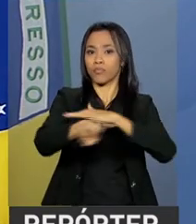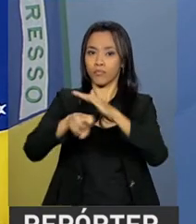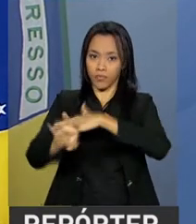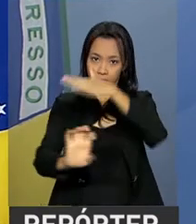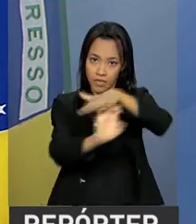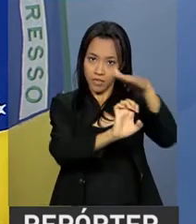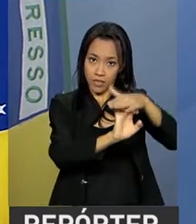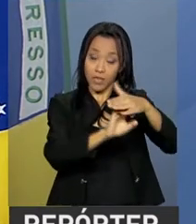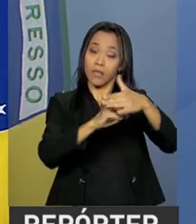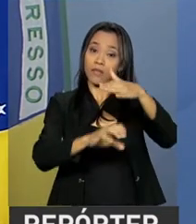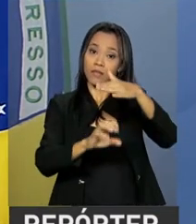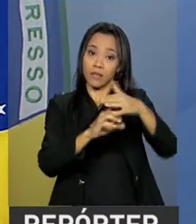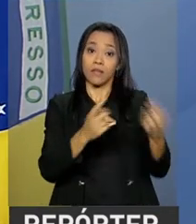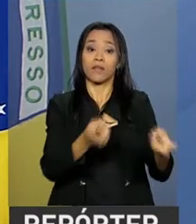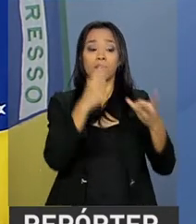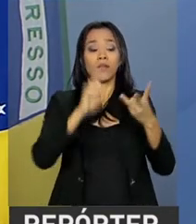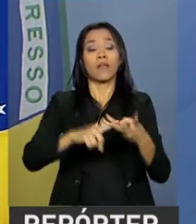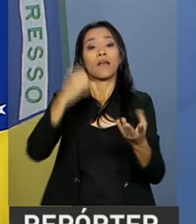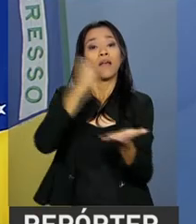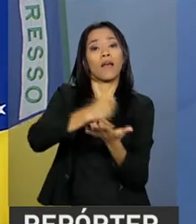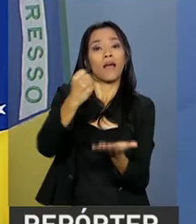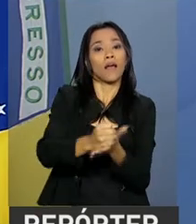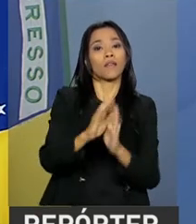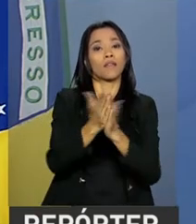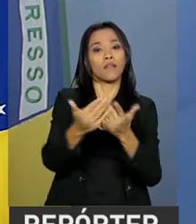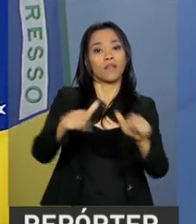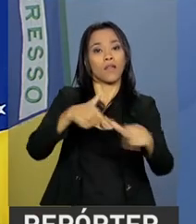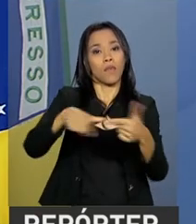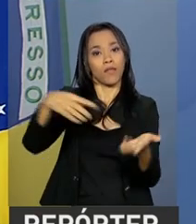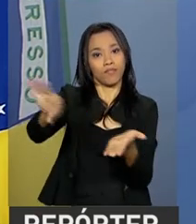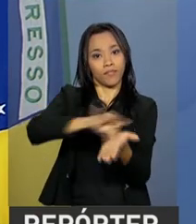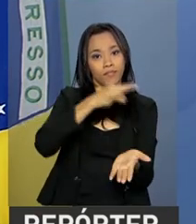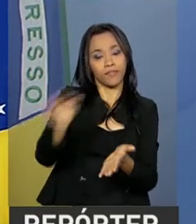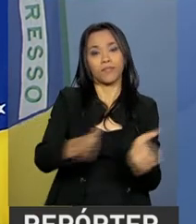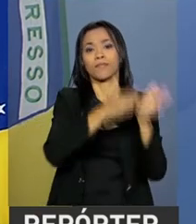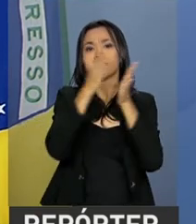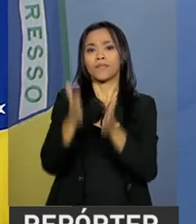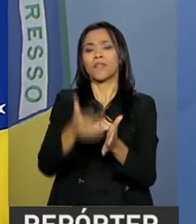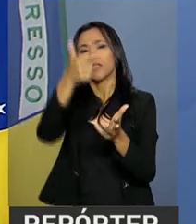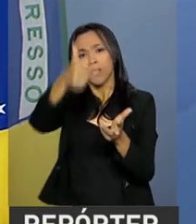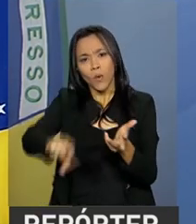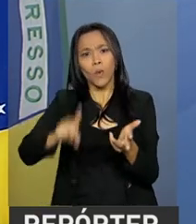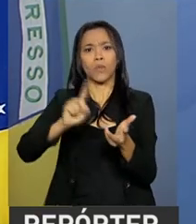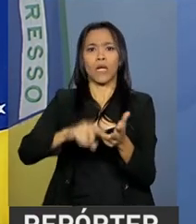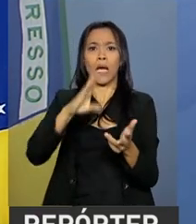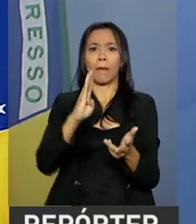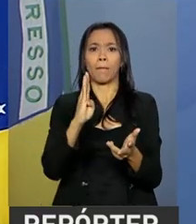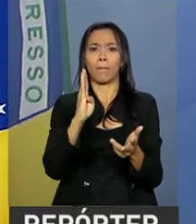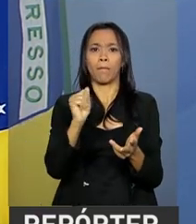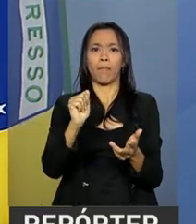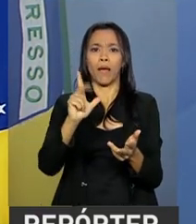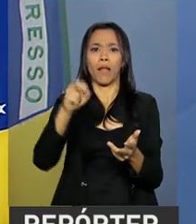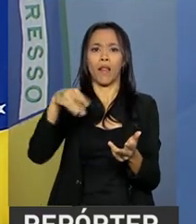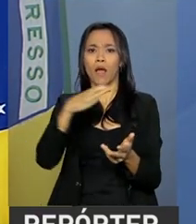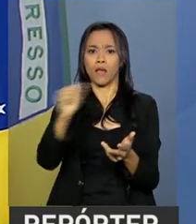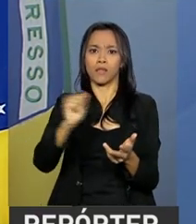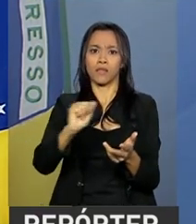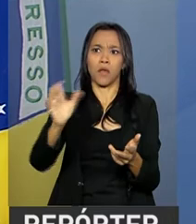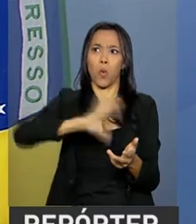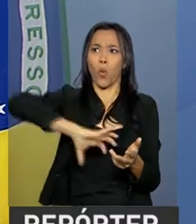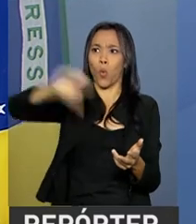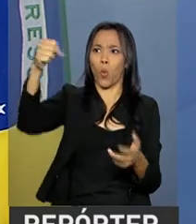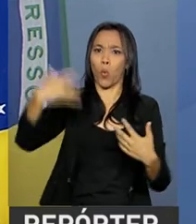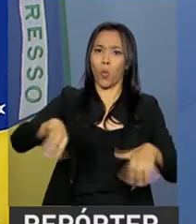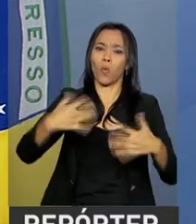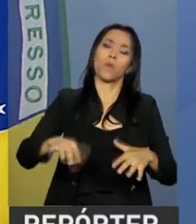perceptível no número de carteiras assinadas e os resultados históricos obtidos na balança comercial indicam que o brasil